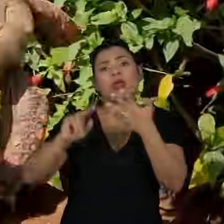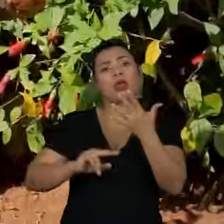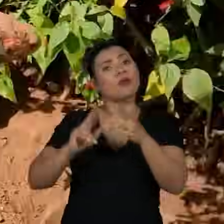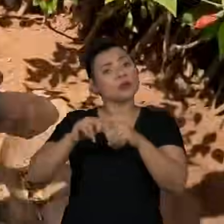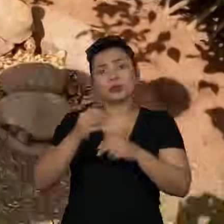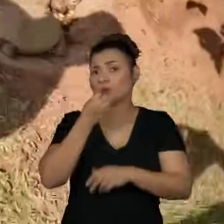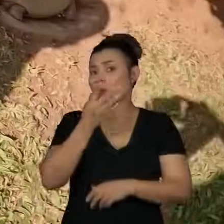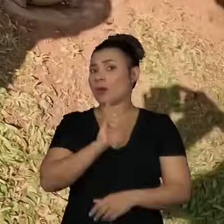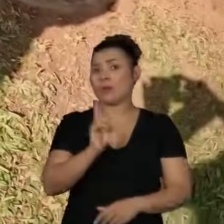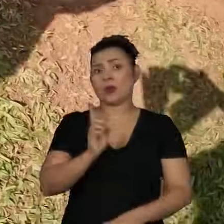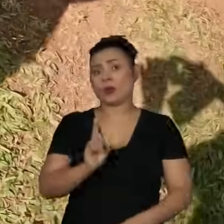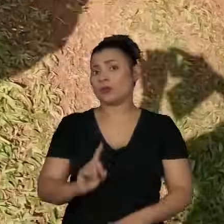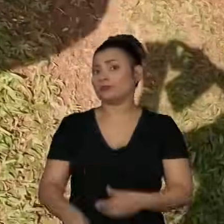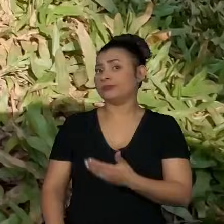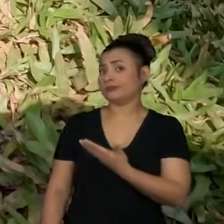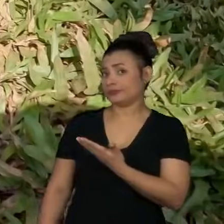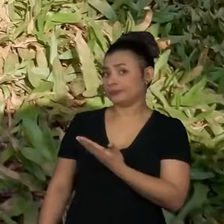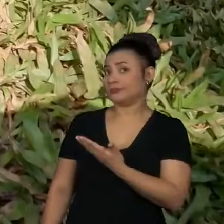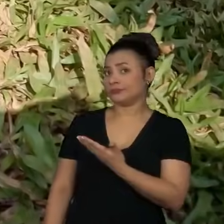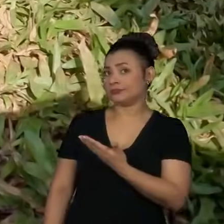legal.